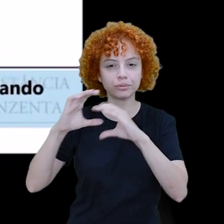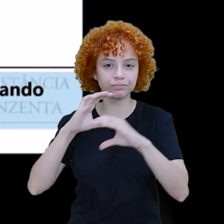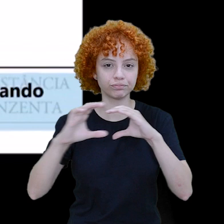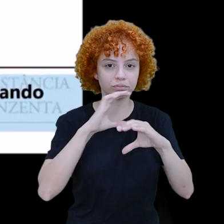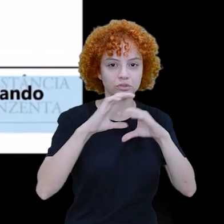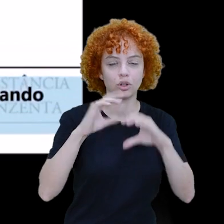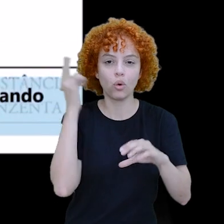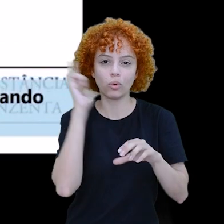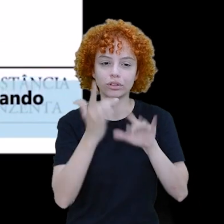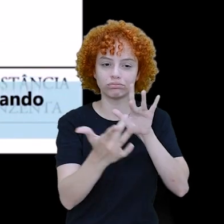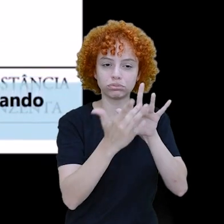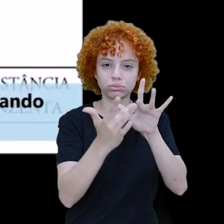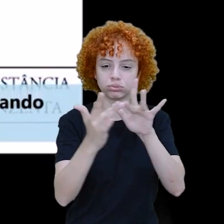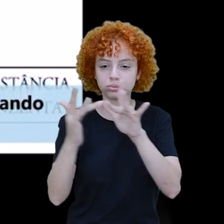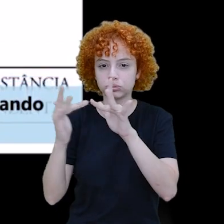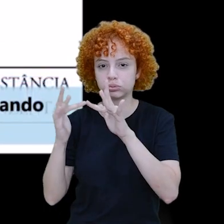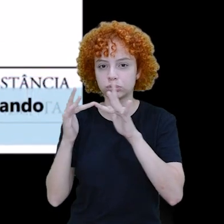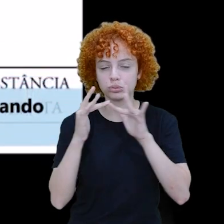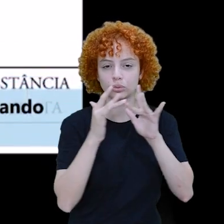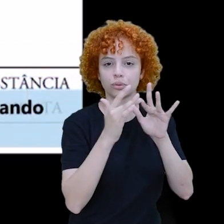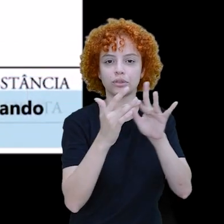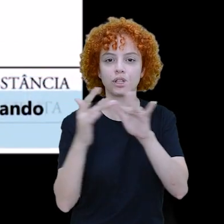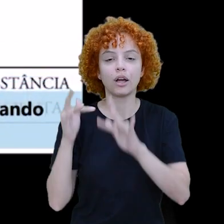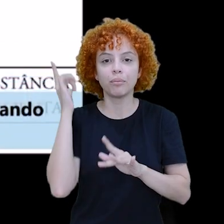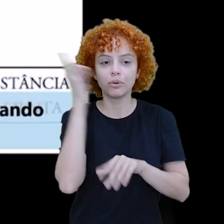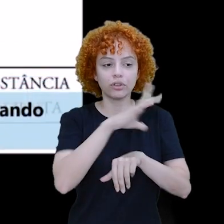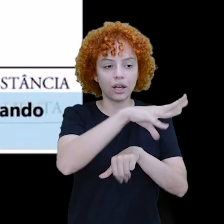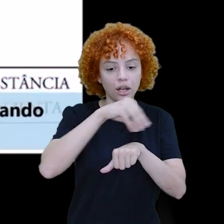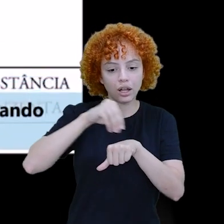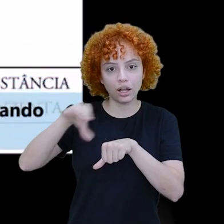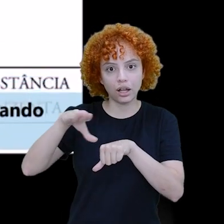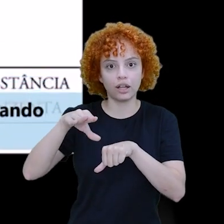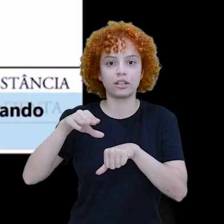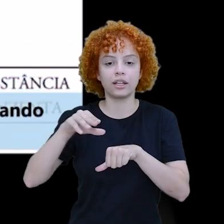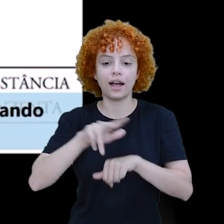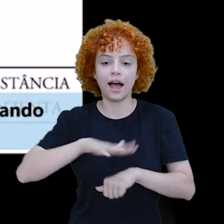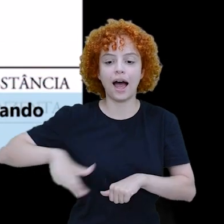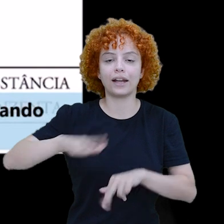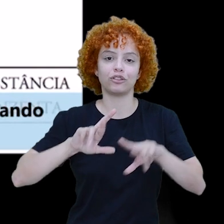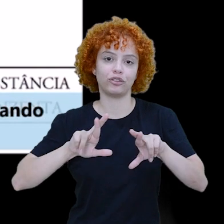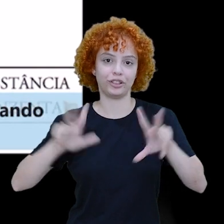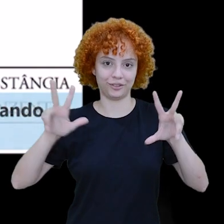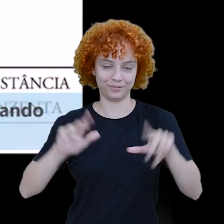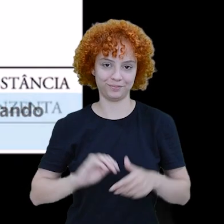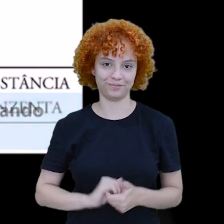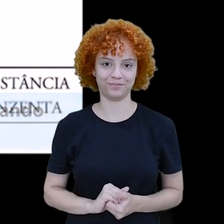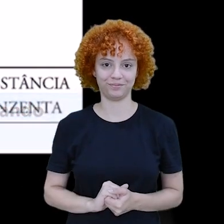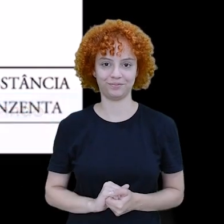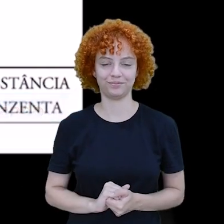outros neurônios, uma verdadeira teia de contatos para levar as informações entre as